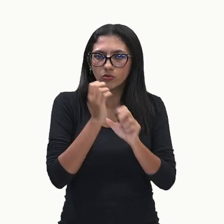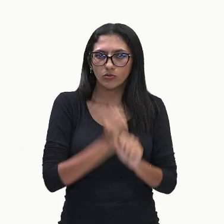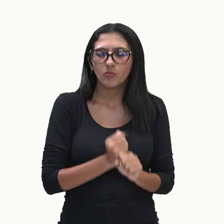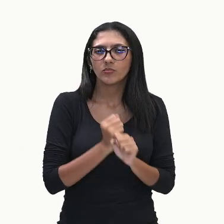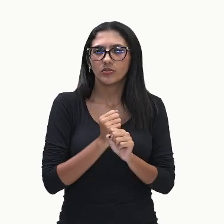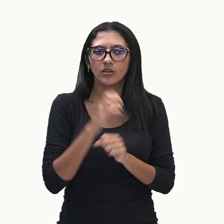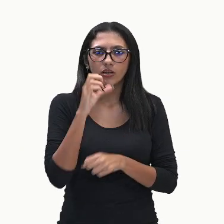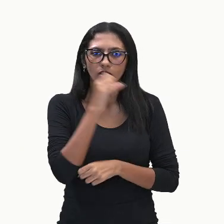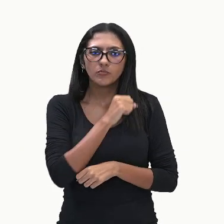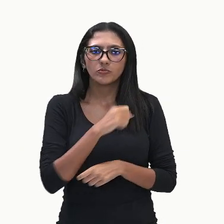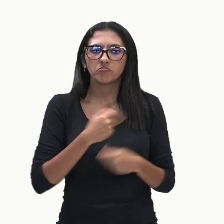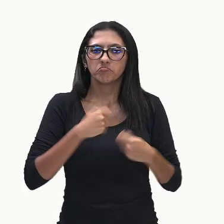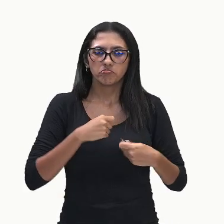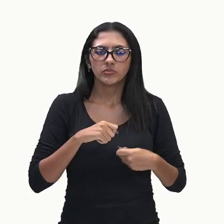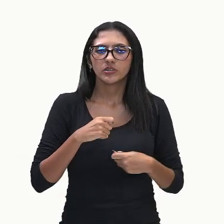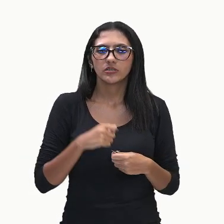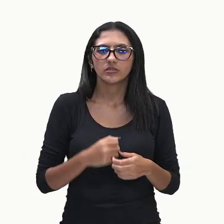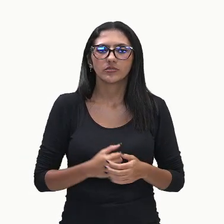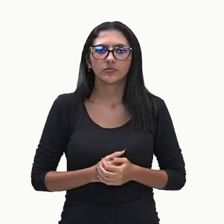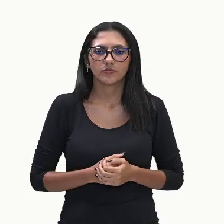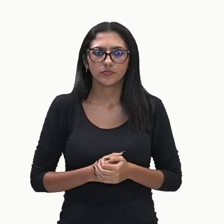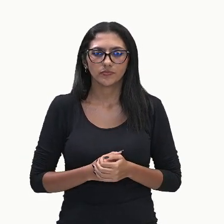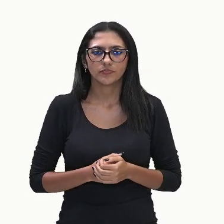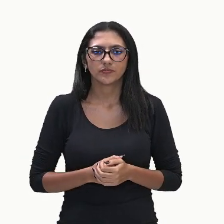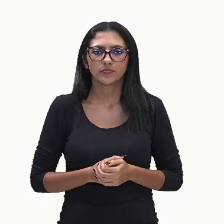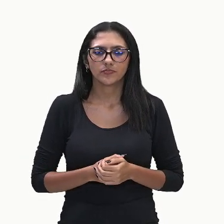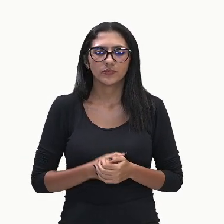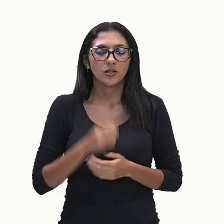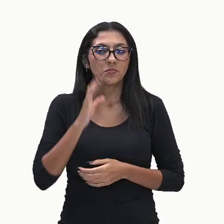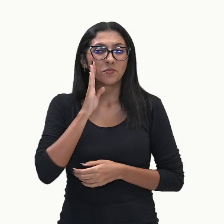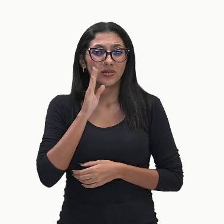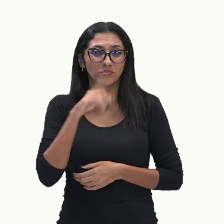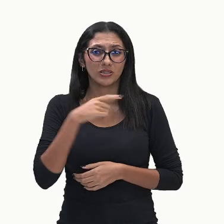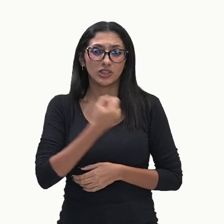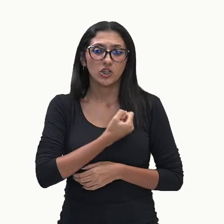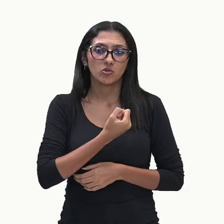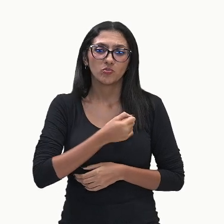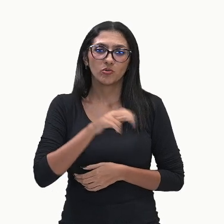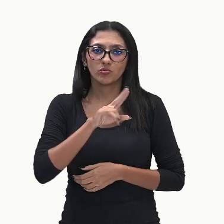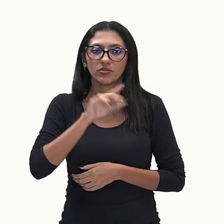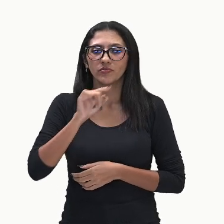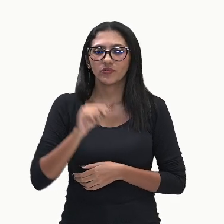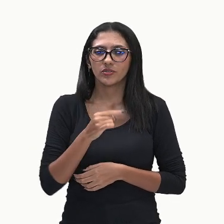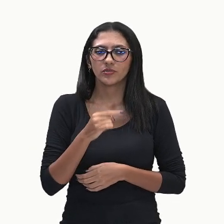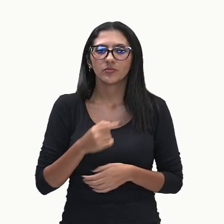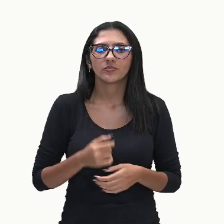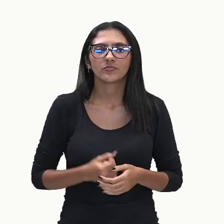Aqui será preciso ainda mais um número com vírgula, tá bom? Igual a